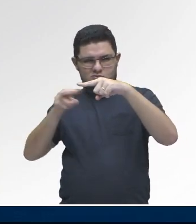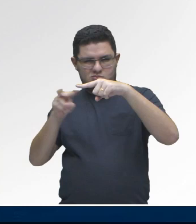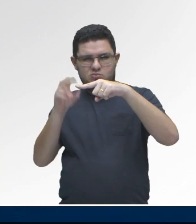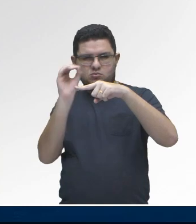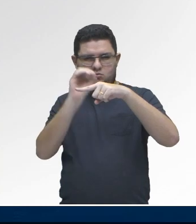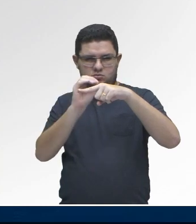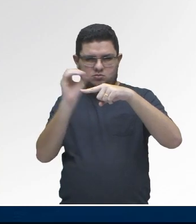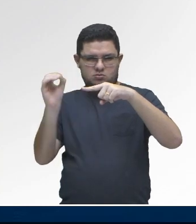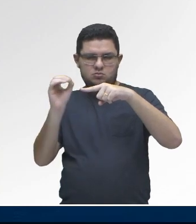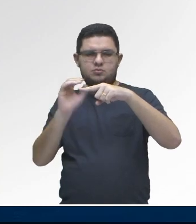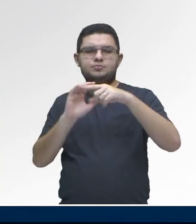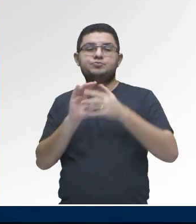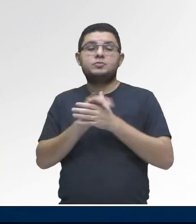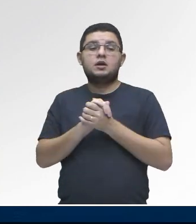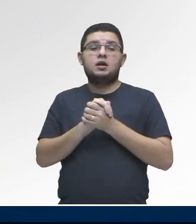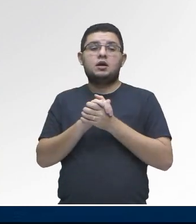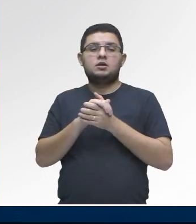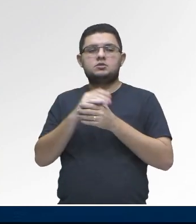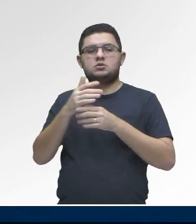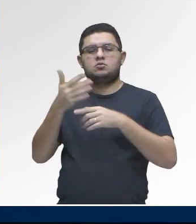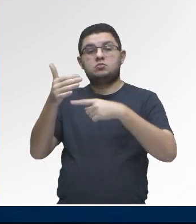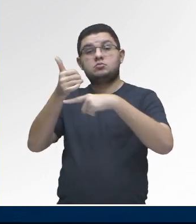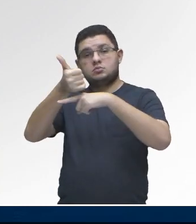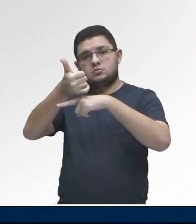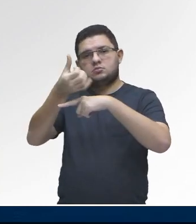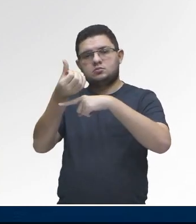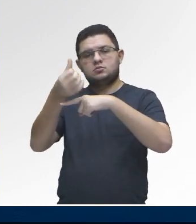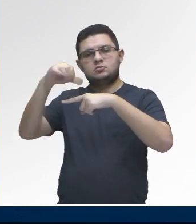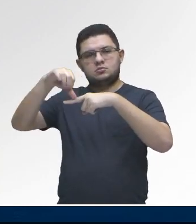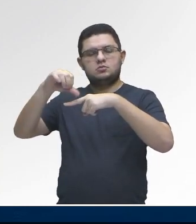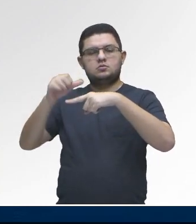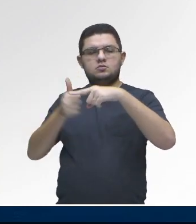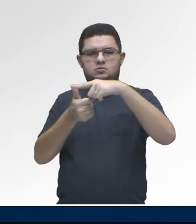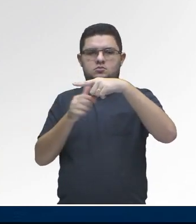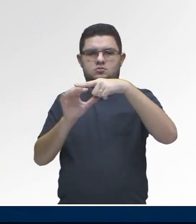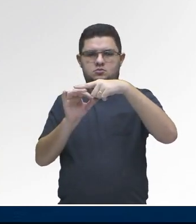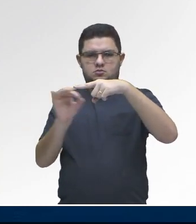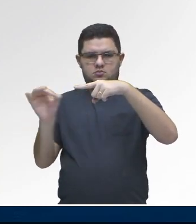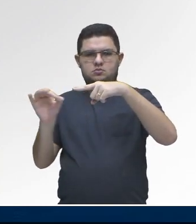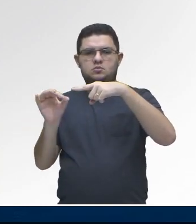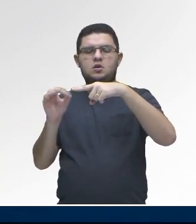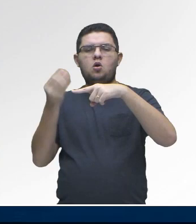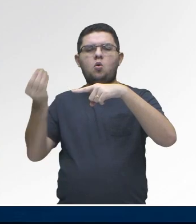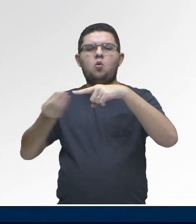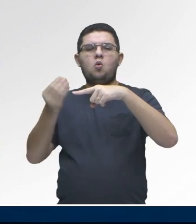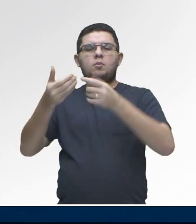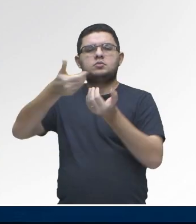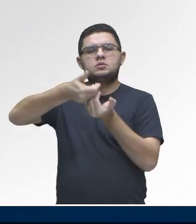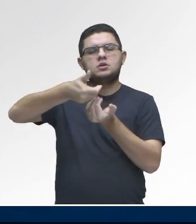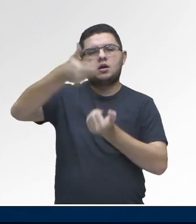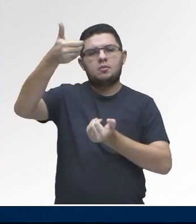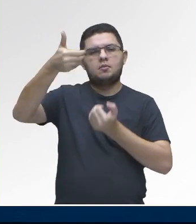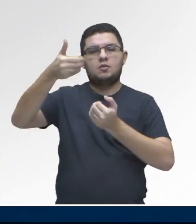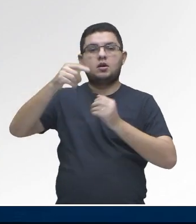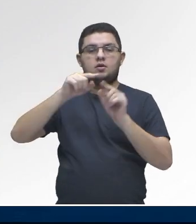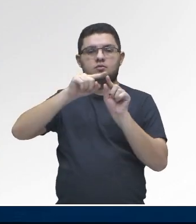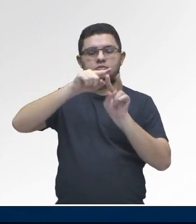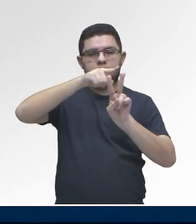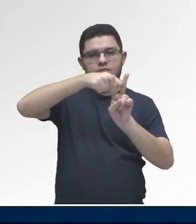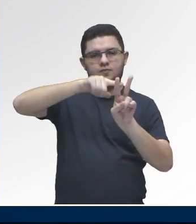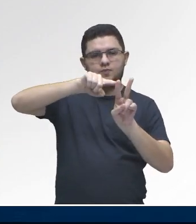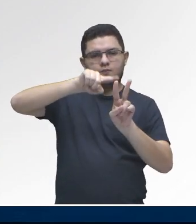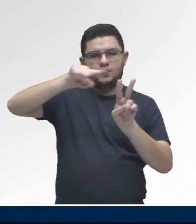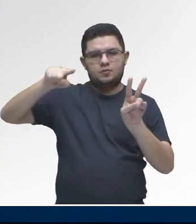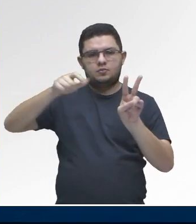13 sobre 10. 10 tem um zero. Um zero quer